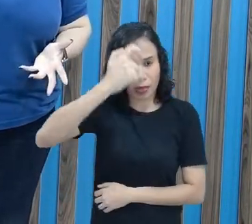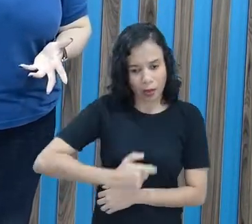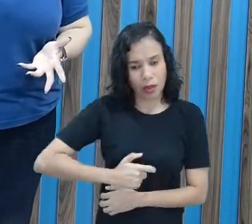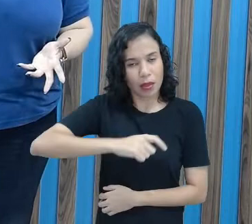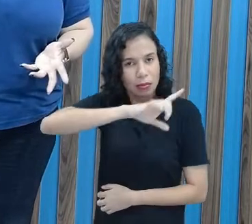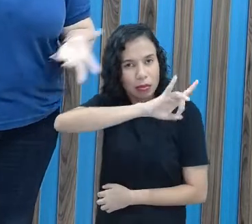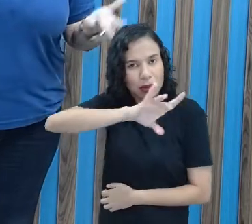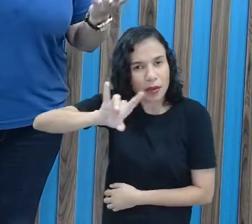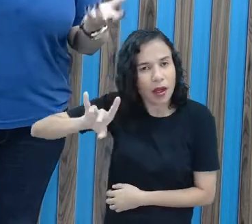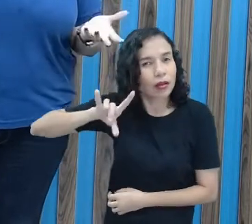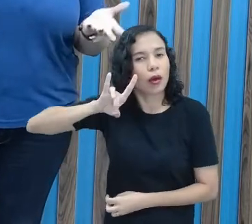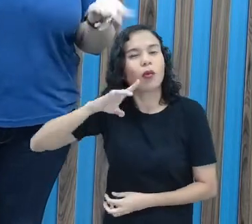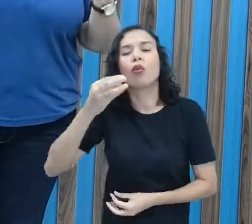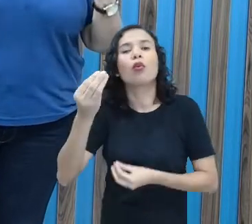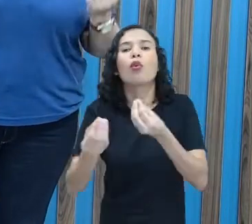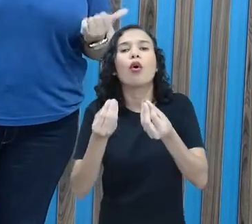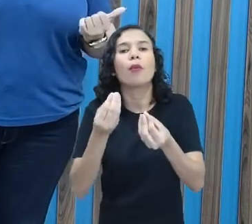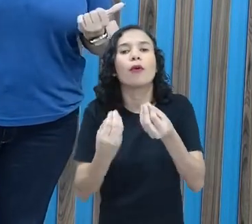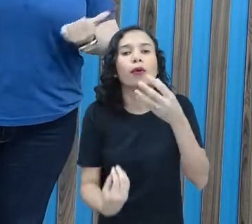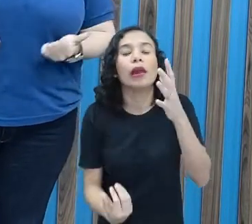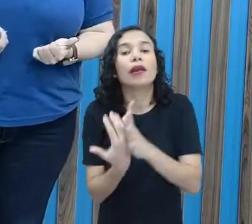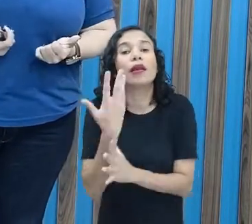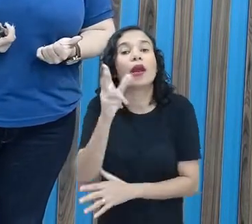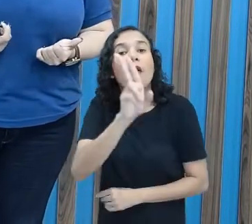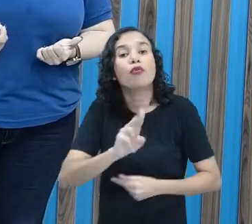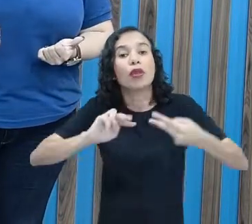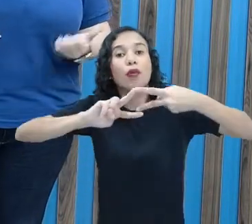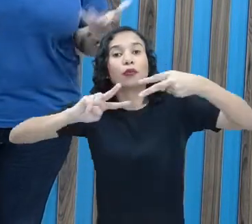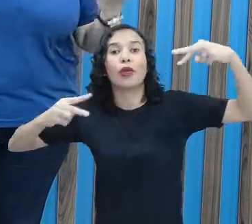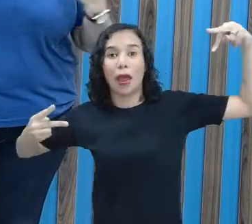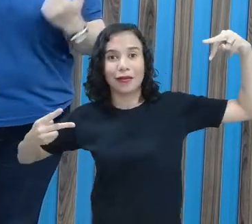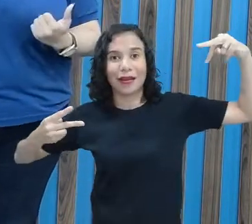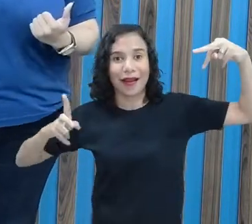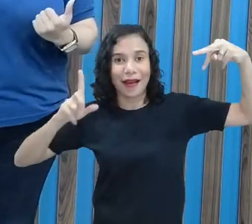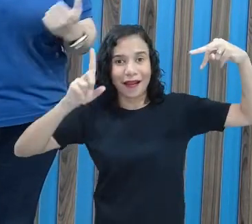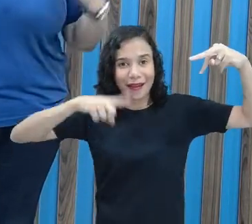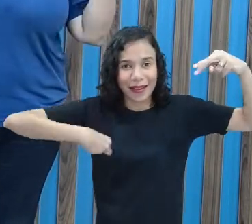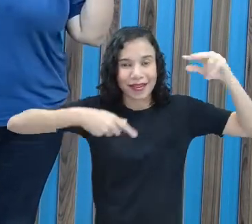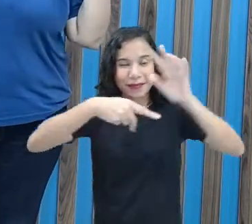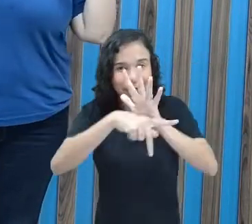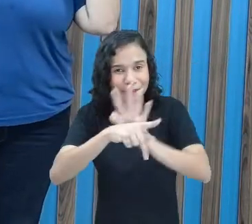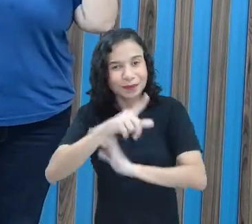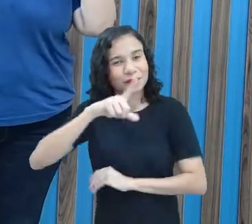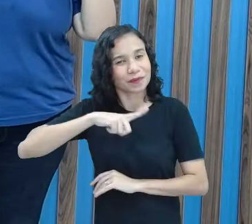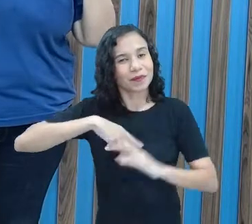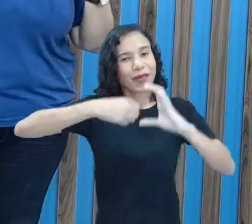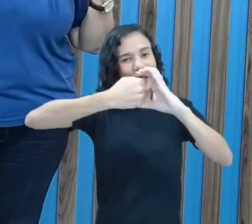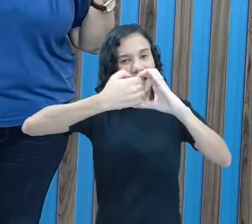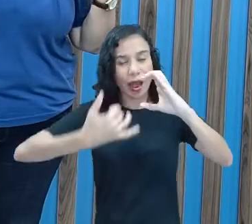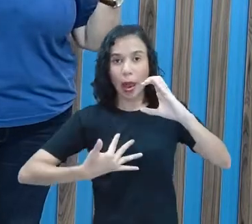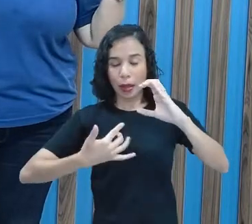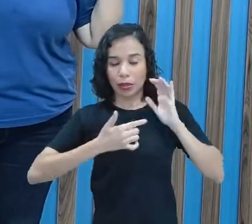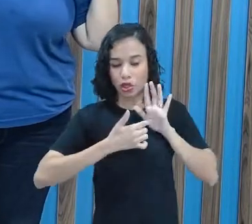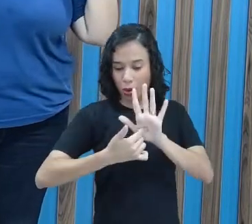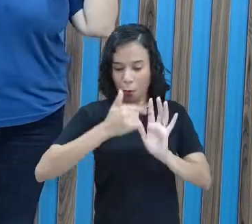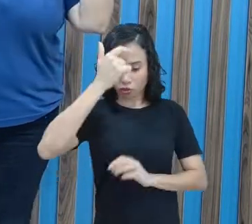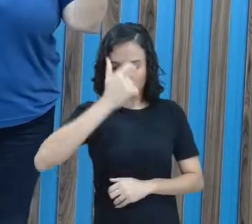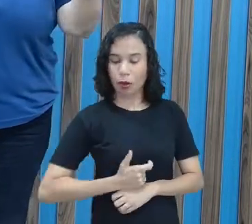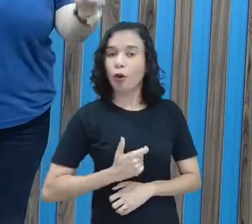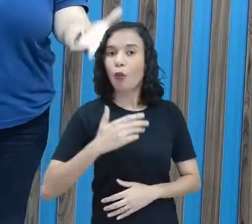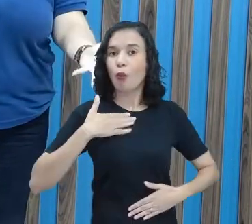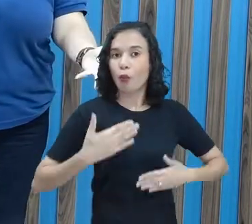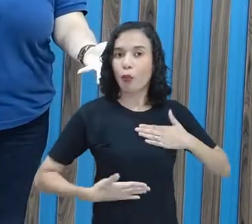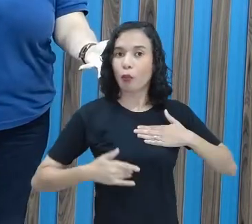características externas, todas vêm a partir do nosso DNA, né? Dos genes, né? E essas características externas são